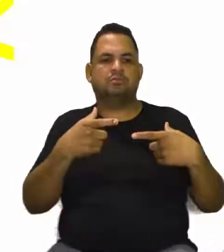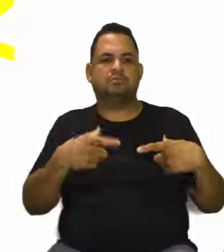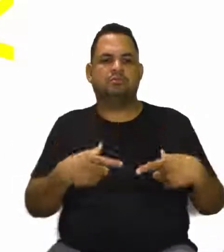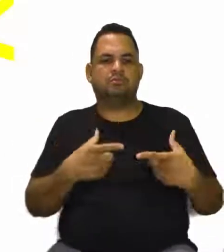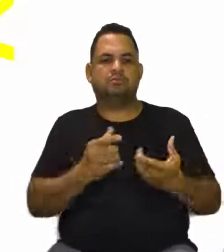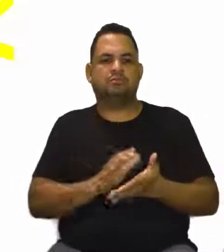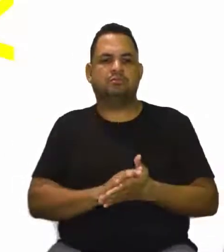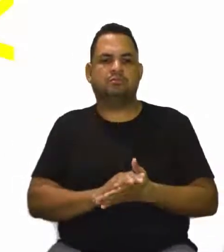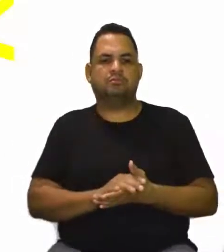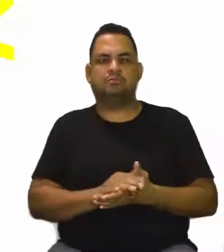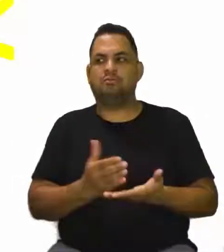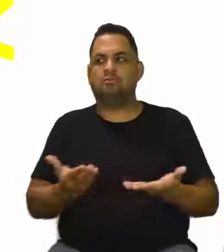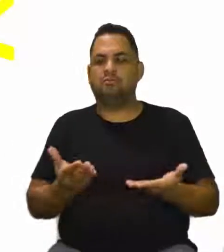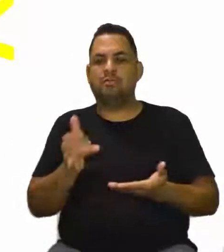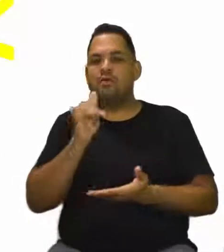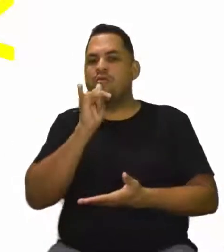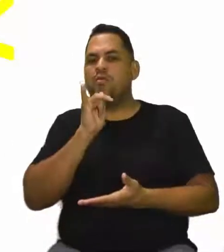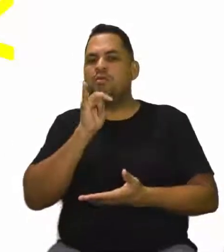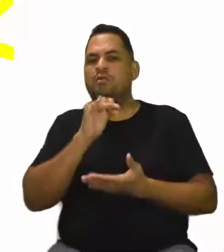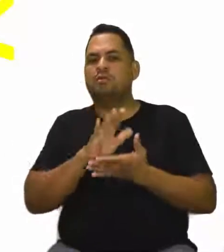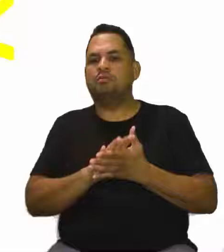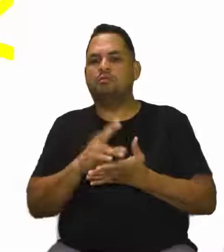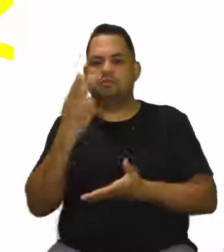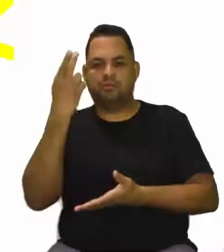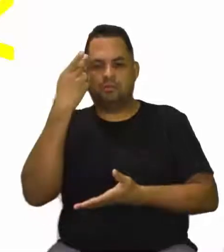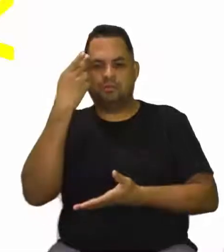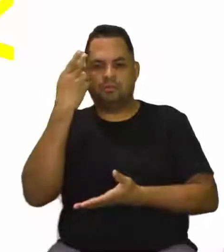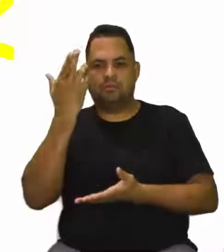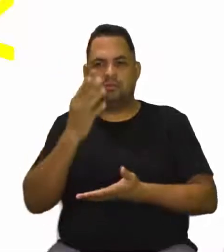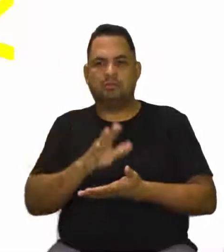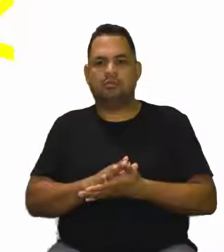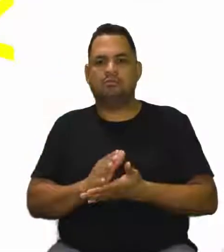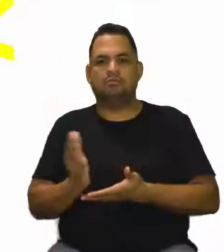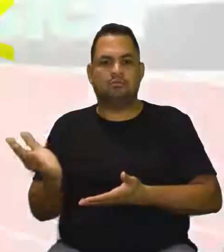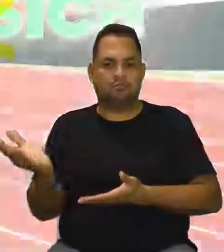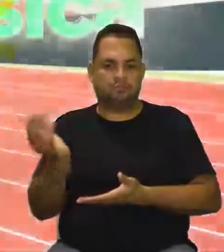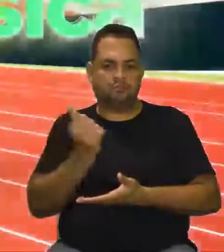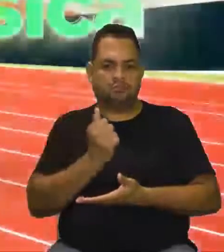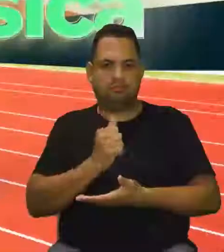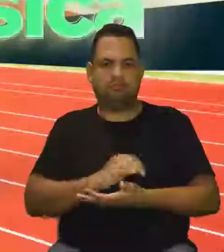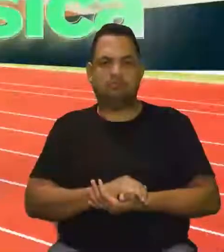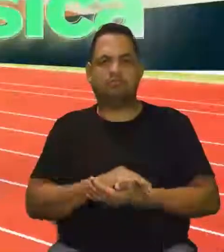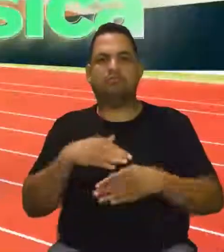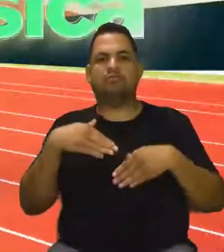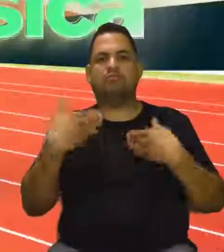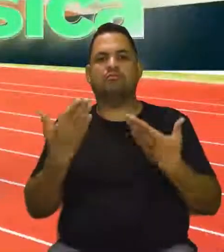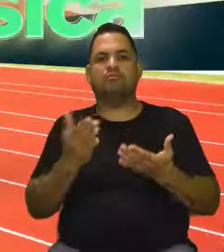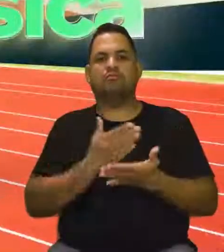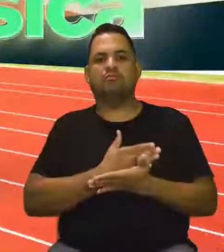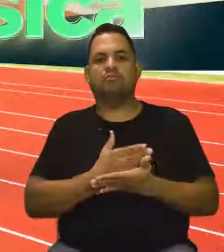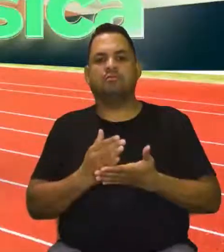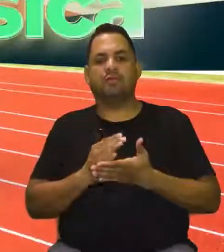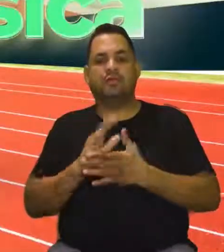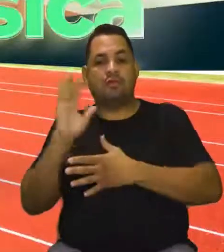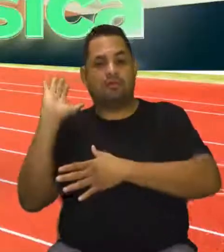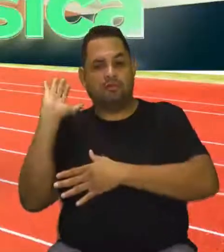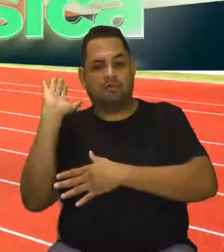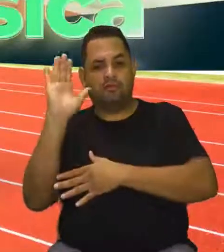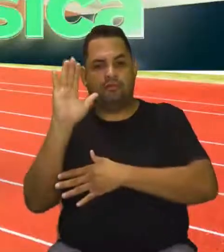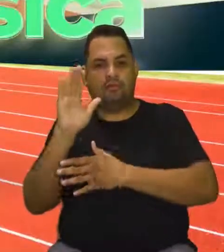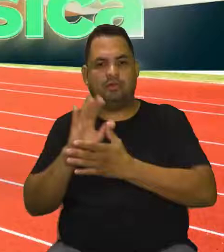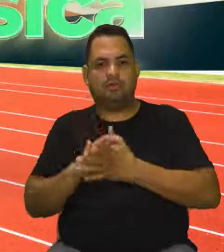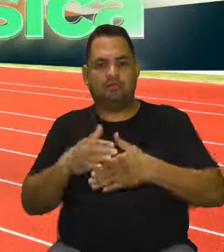que ele fica. Um outro exemplo que é muito comum, aí vem aqui comigo. Quando você vai iniciar o vôlei lá, qual é